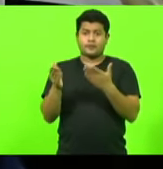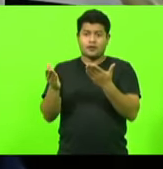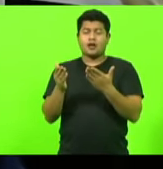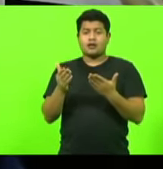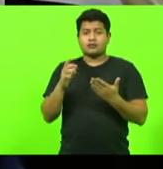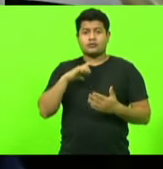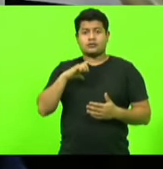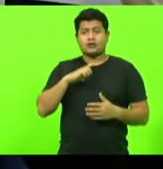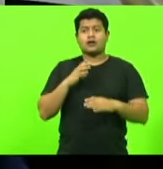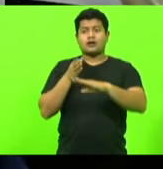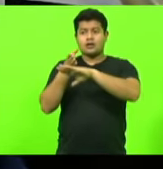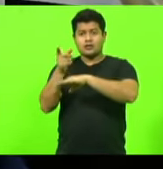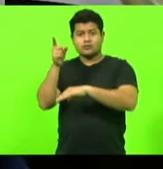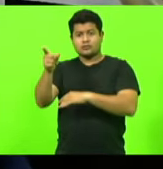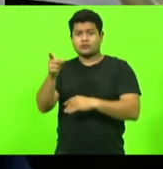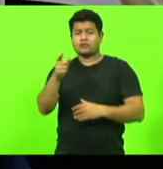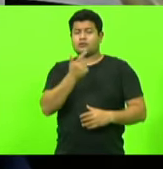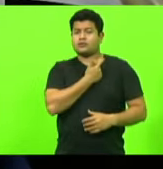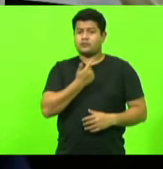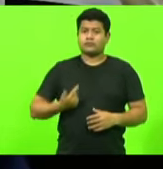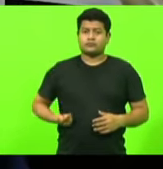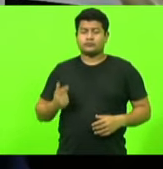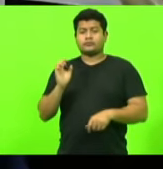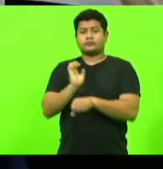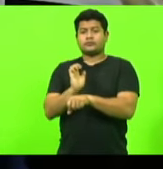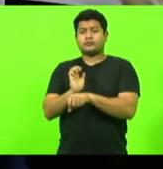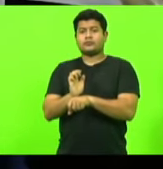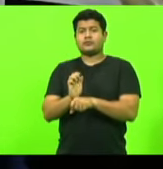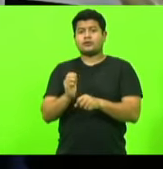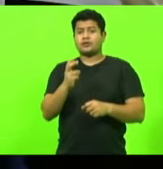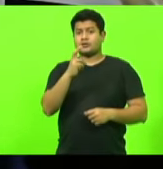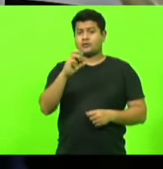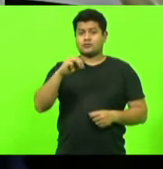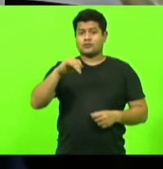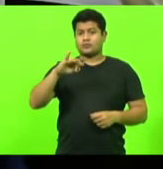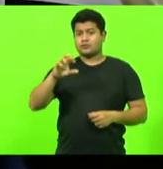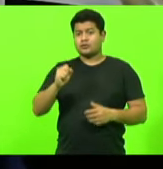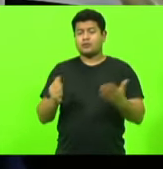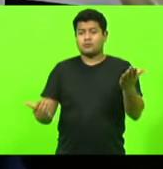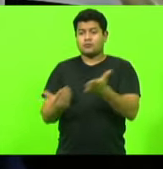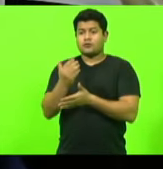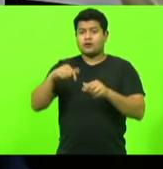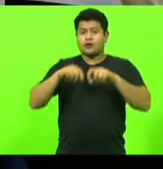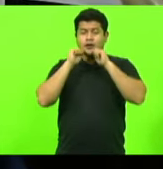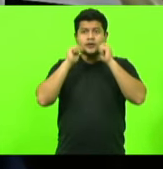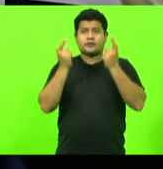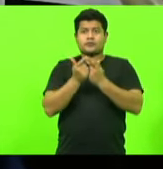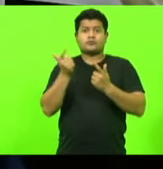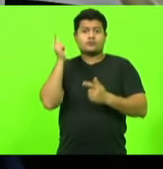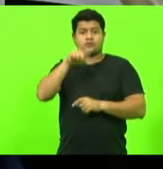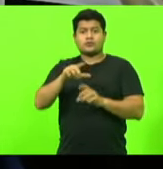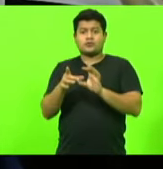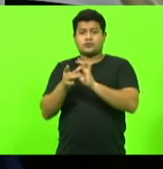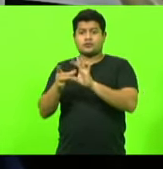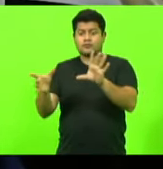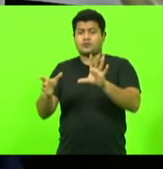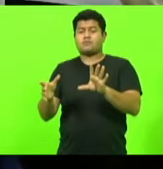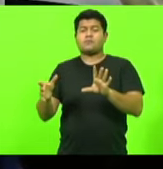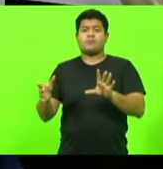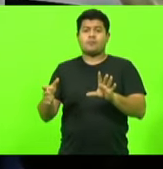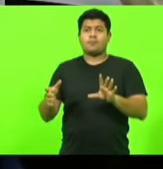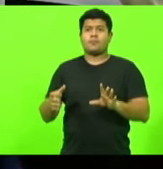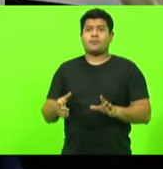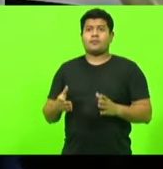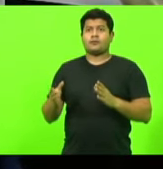Estado também para que os 50 milhões aprovados na Assembleia Legislativa sejam aprovados